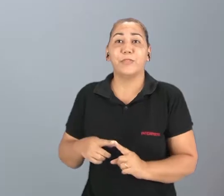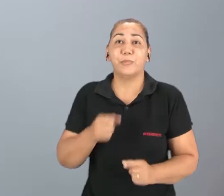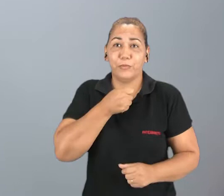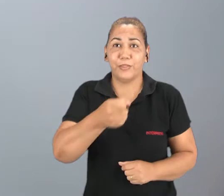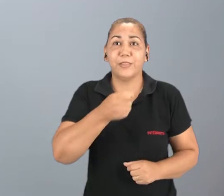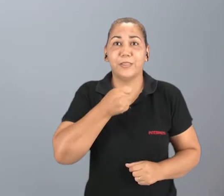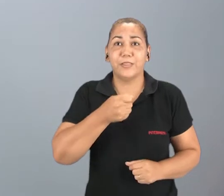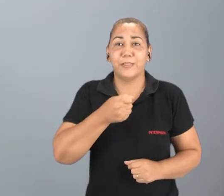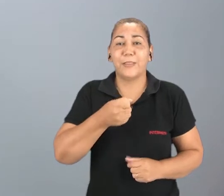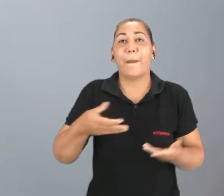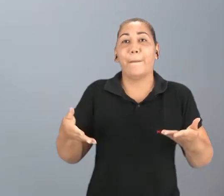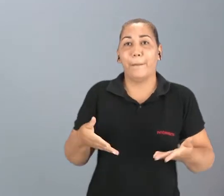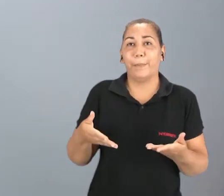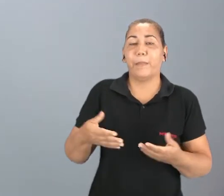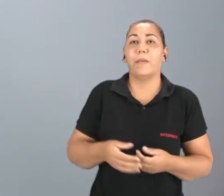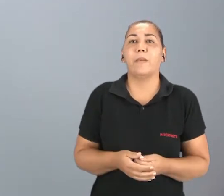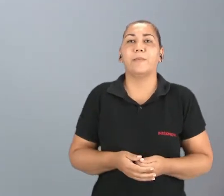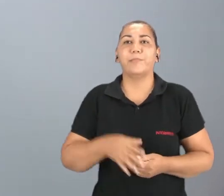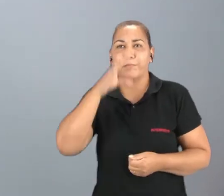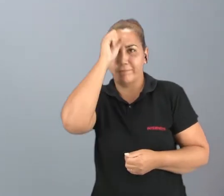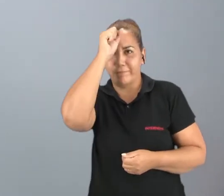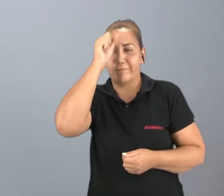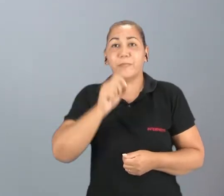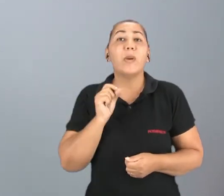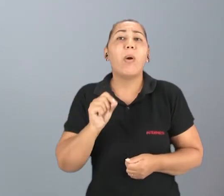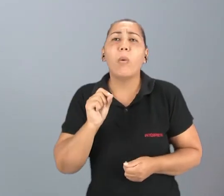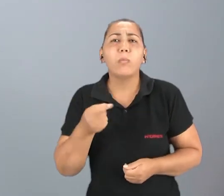agora. O que é uma entrevista?